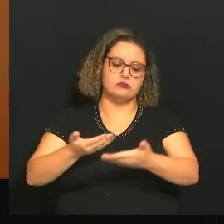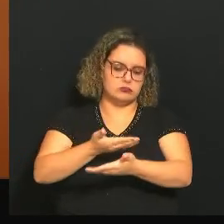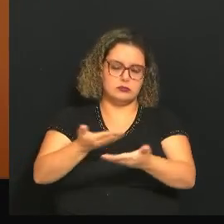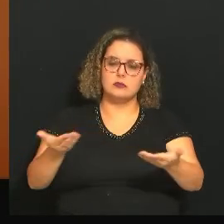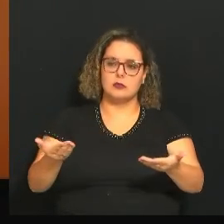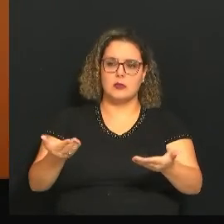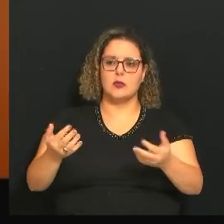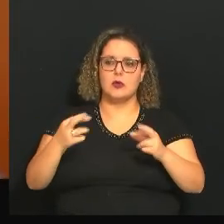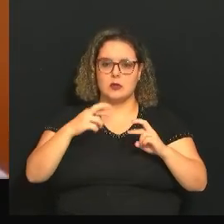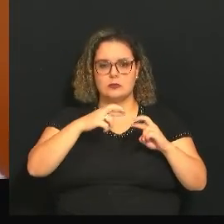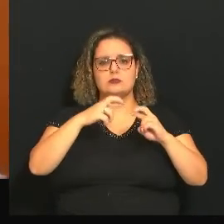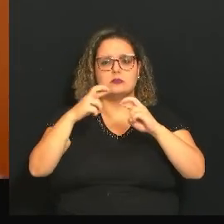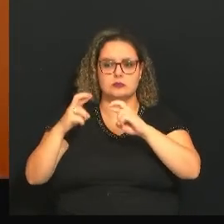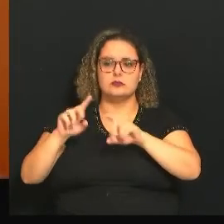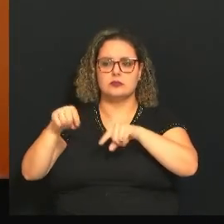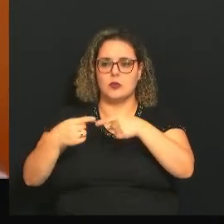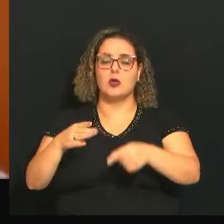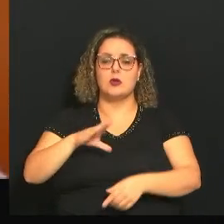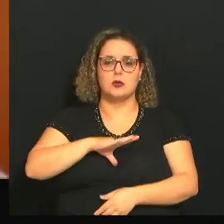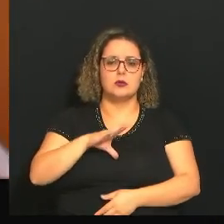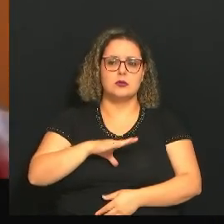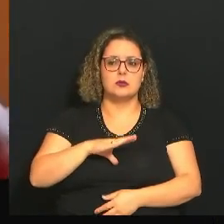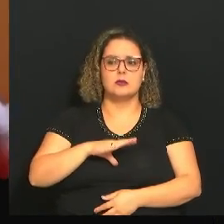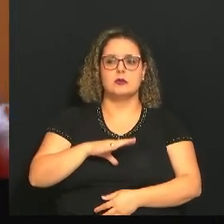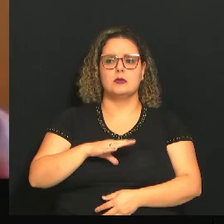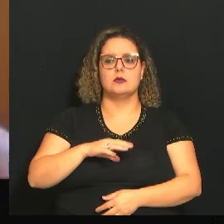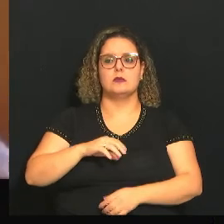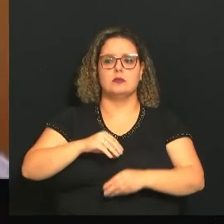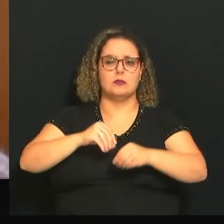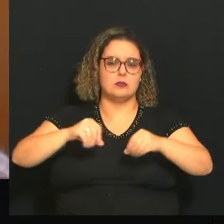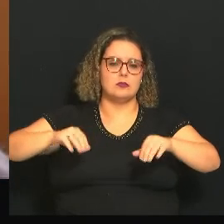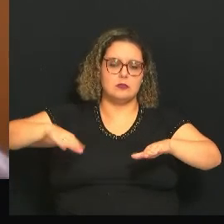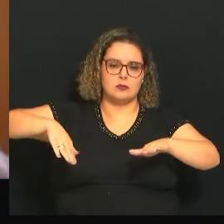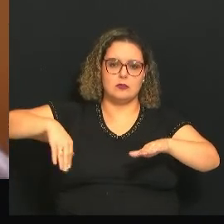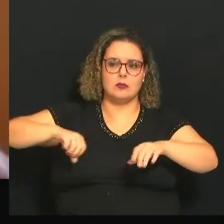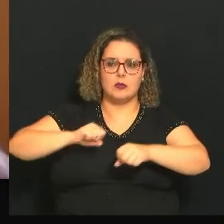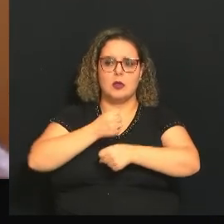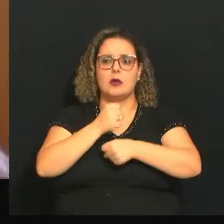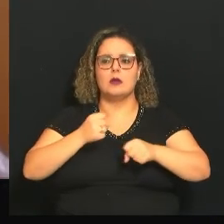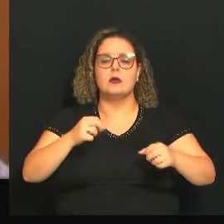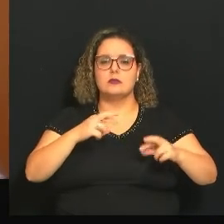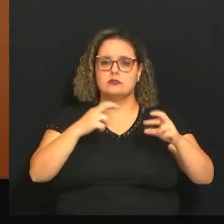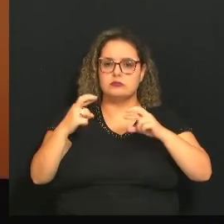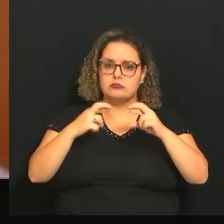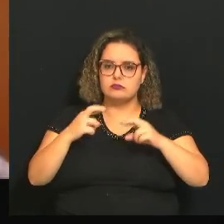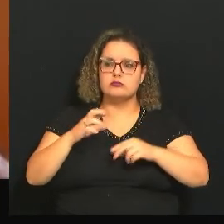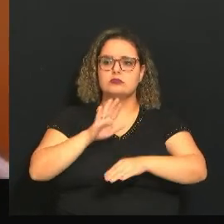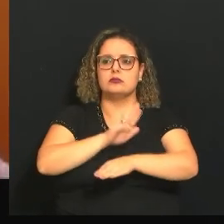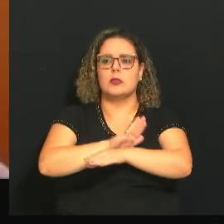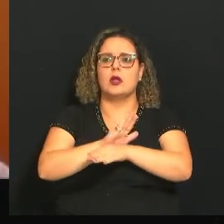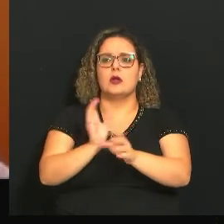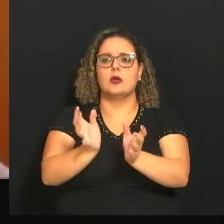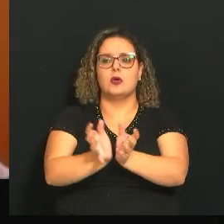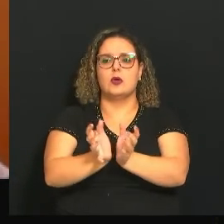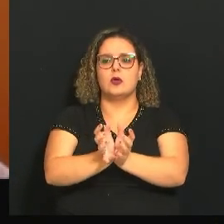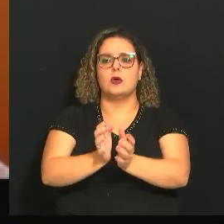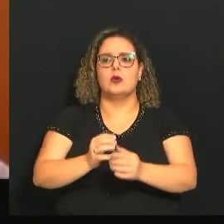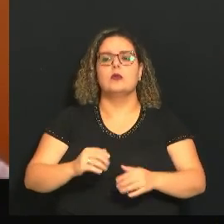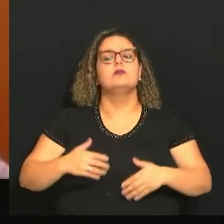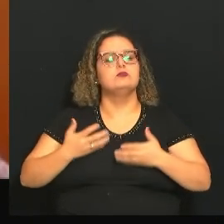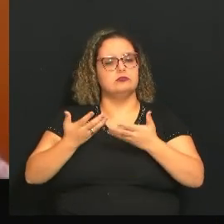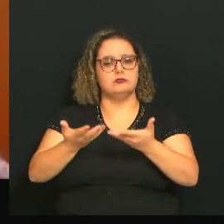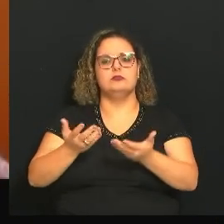olhar os dados de outras cidades que levantou aí de Praia Grande. Podemos levantar isso também para ajudar aí a comissão. Estamos à disposição